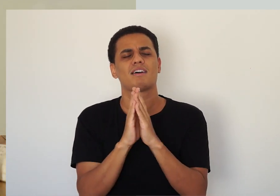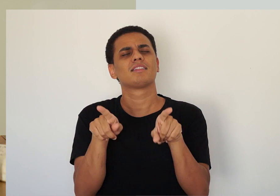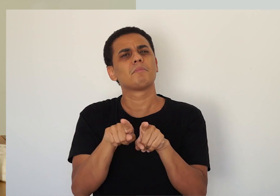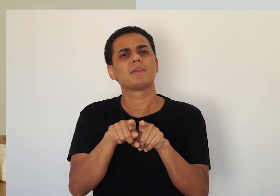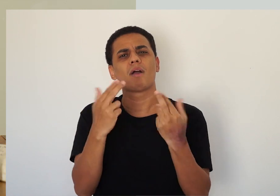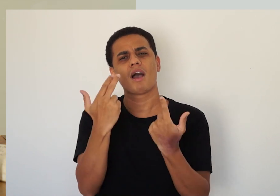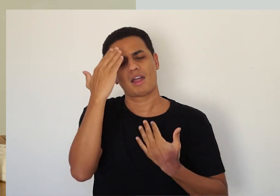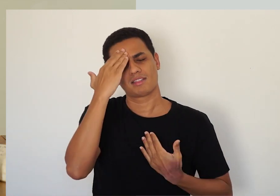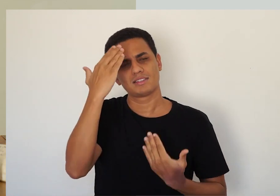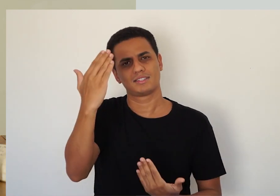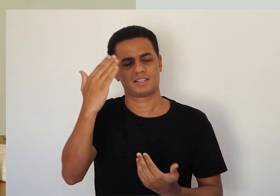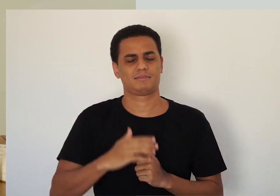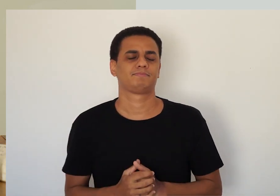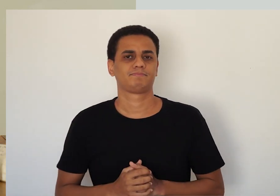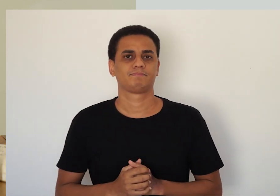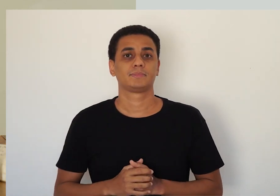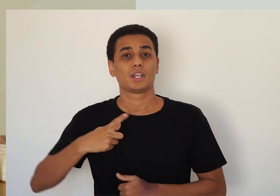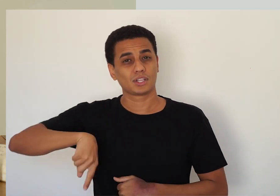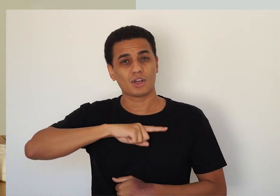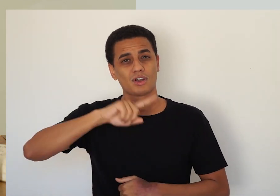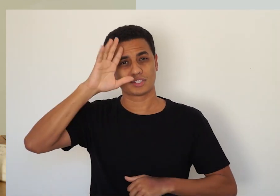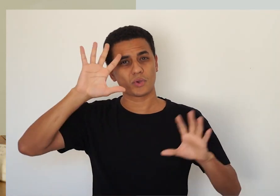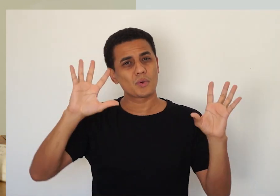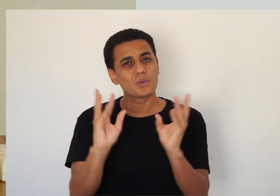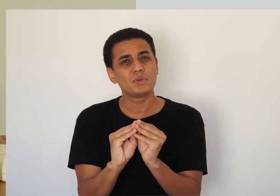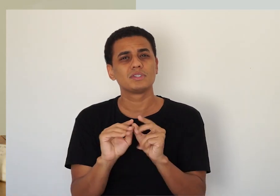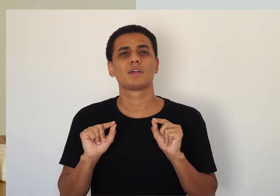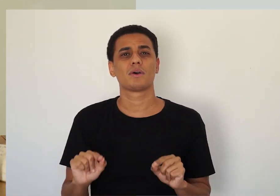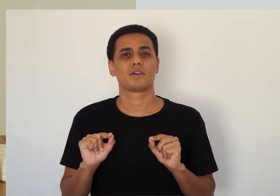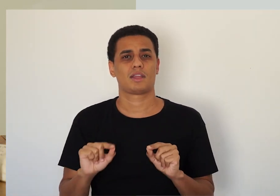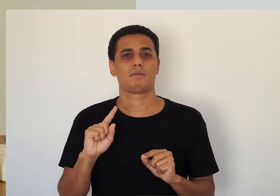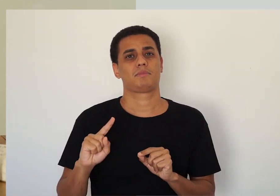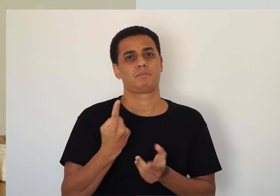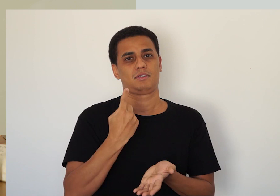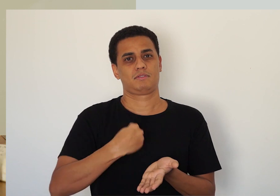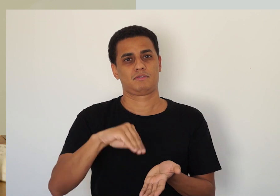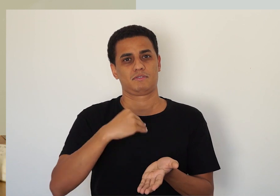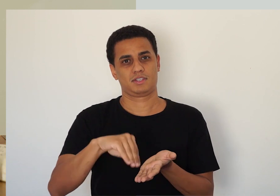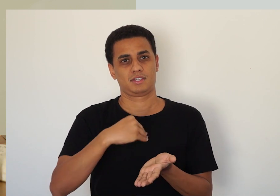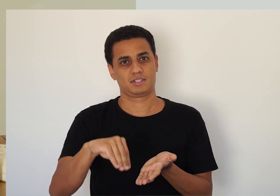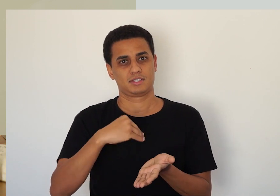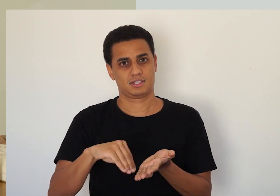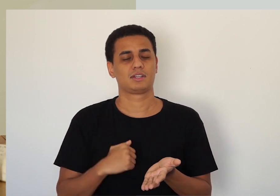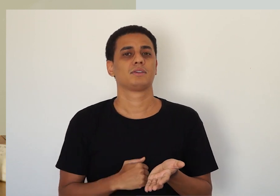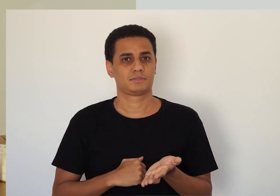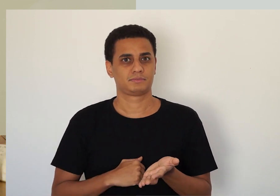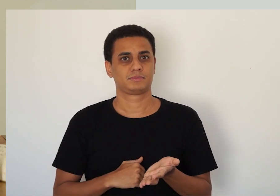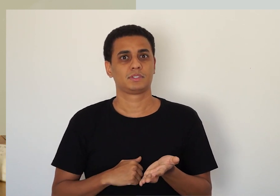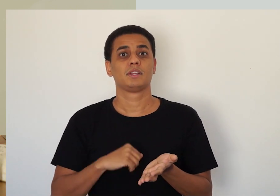a orar agradecendo, porque a nossa conclusão, ela precisa ser, então, a primeira parte do versículo, que ele